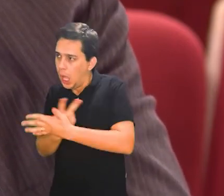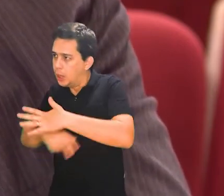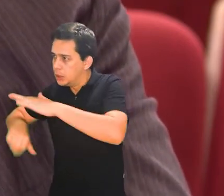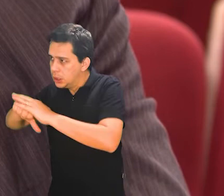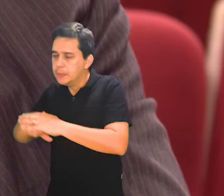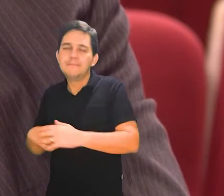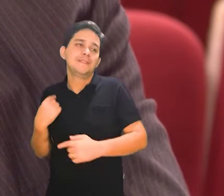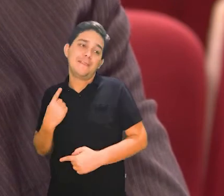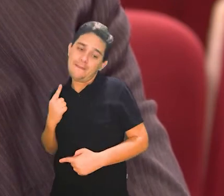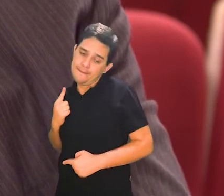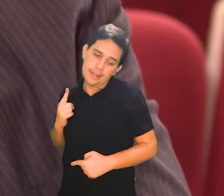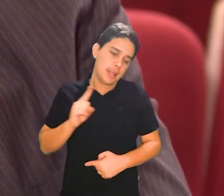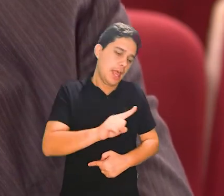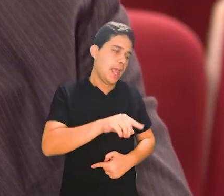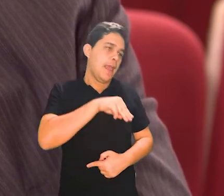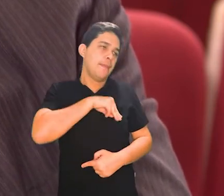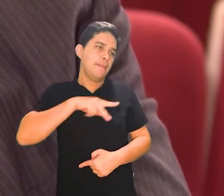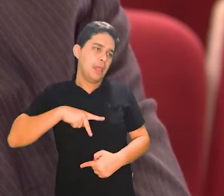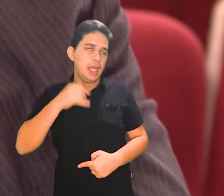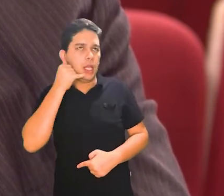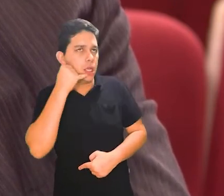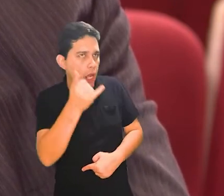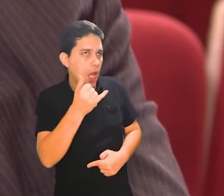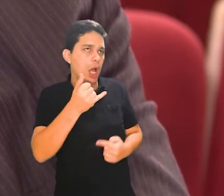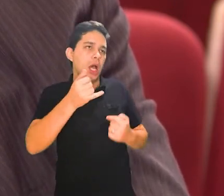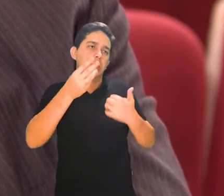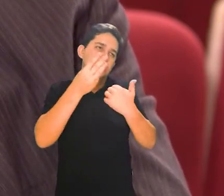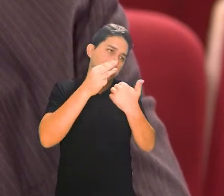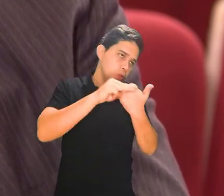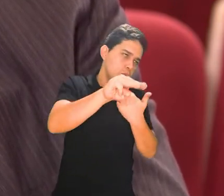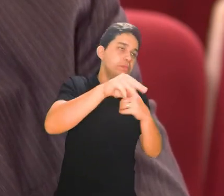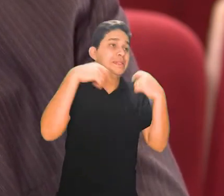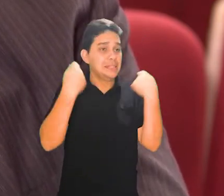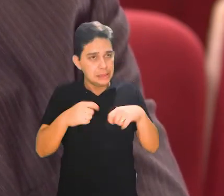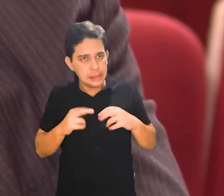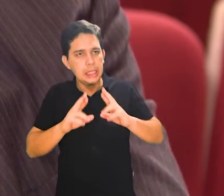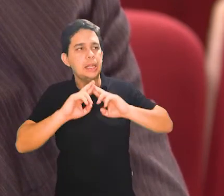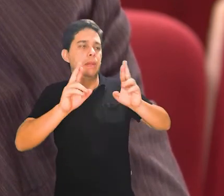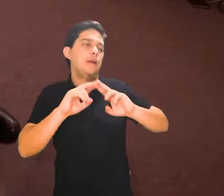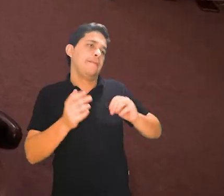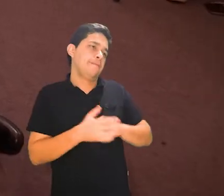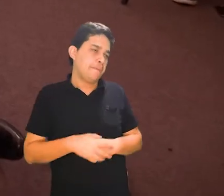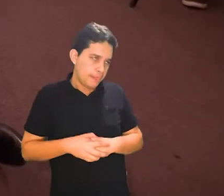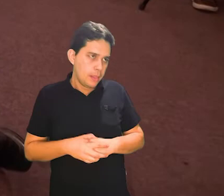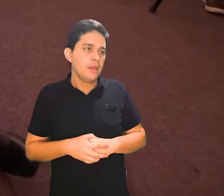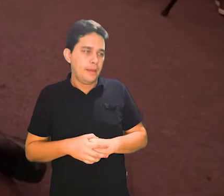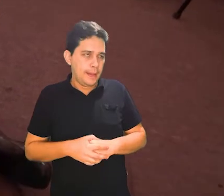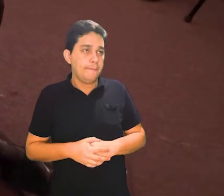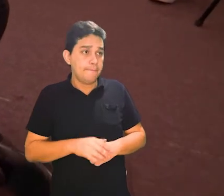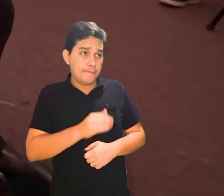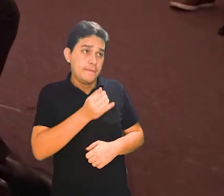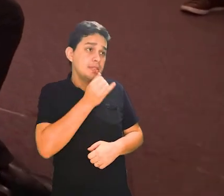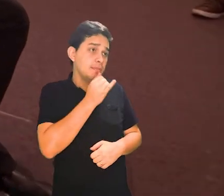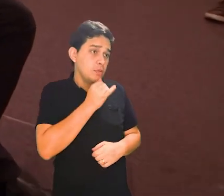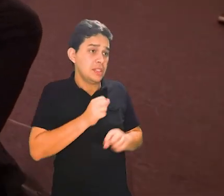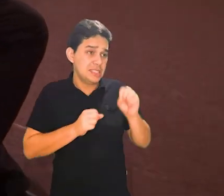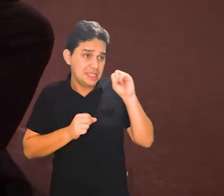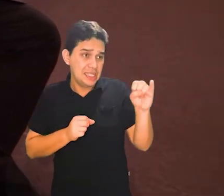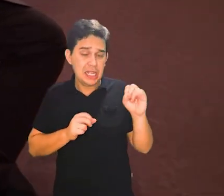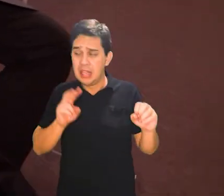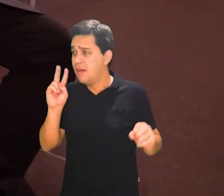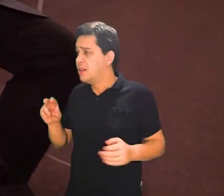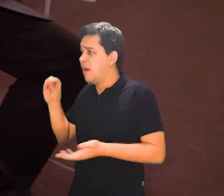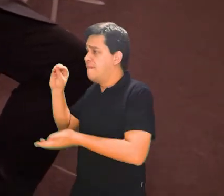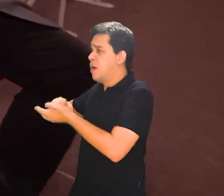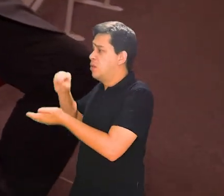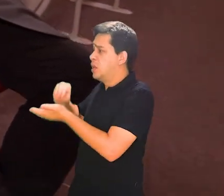qualificar essa demanda. Ou seja, quando você faz uma reclamação sobre desabastecimento, a gente consegue georreferenciar